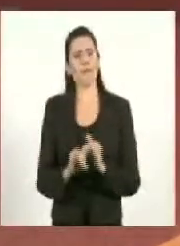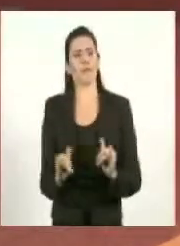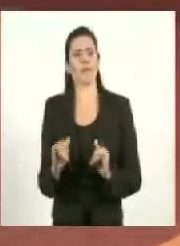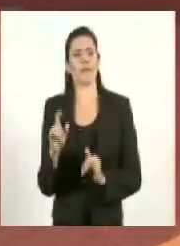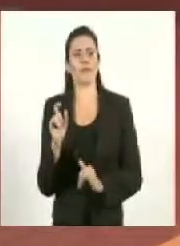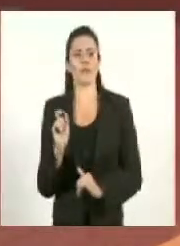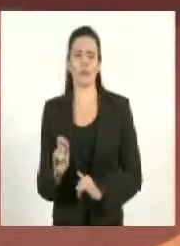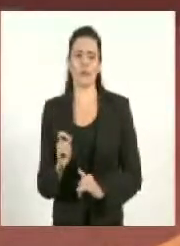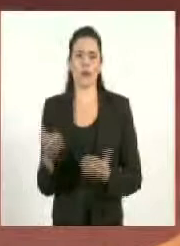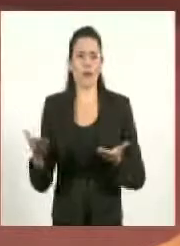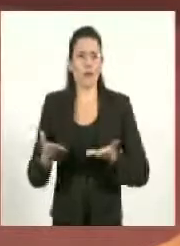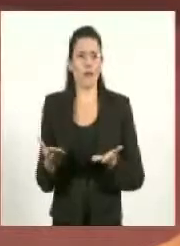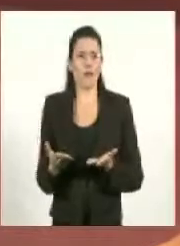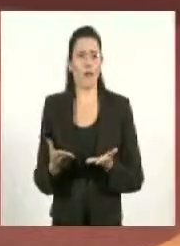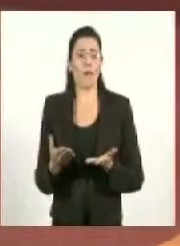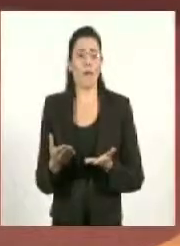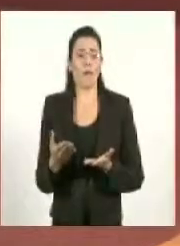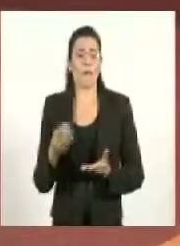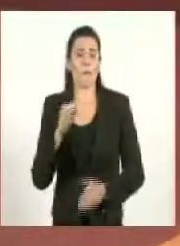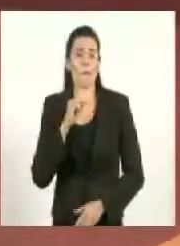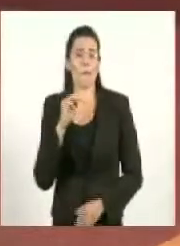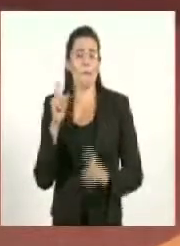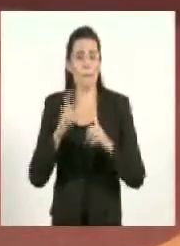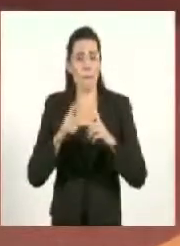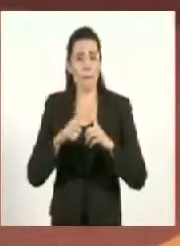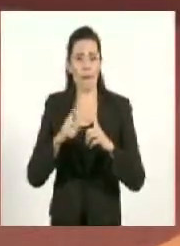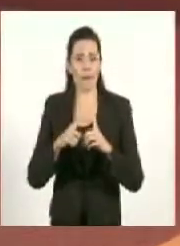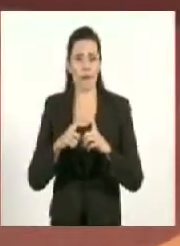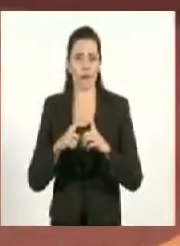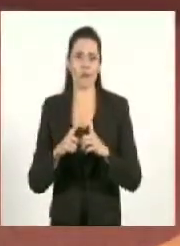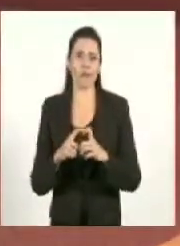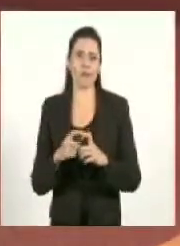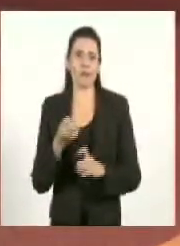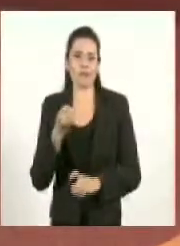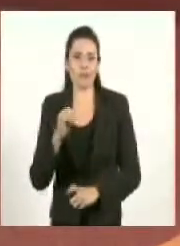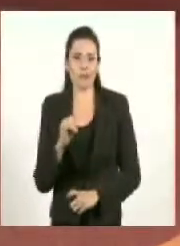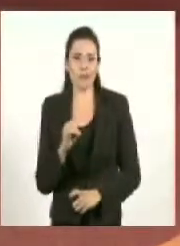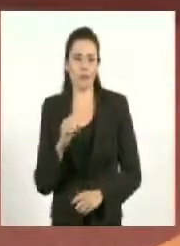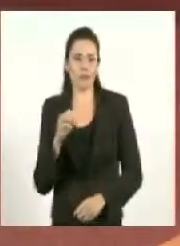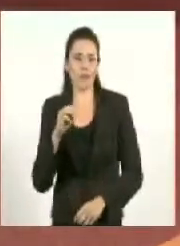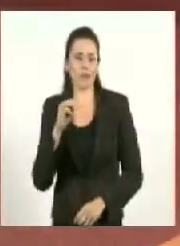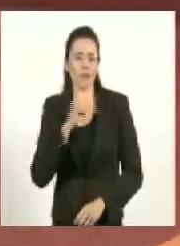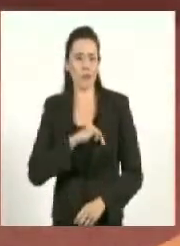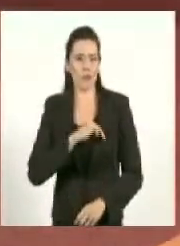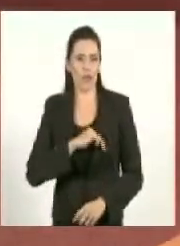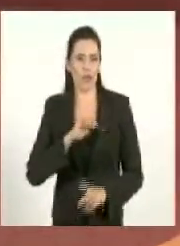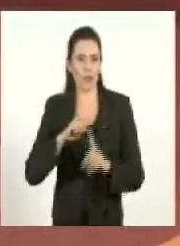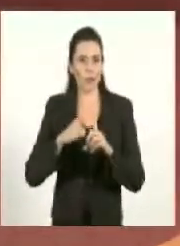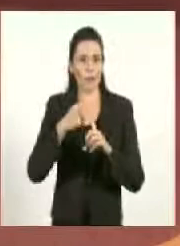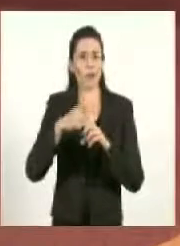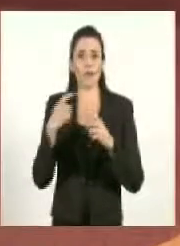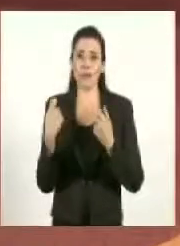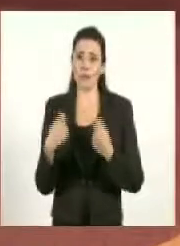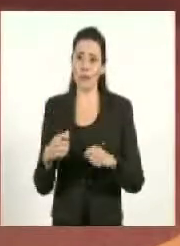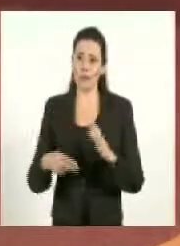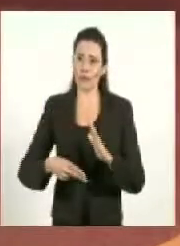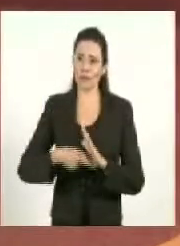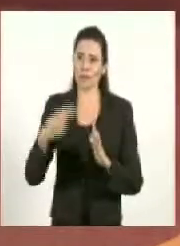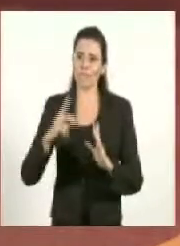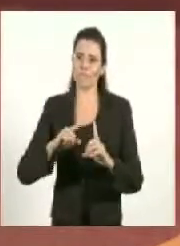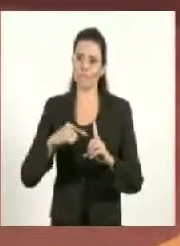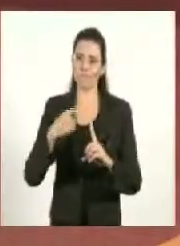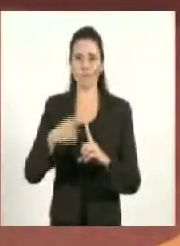correto. Mas, voltando aos presentes dados pelo governador para a classe trabalhadora do